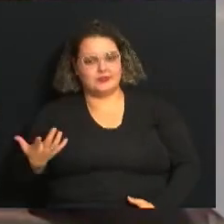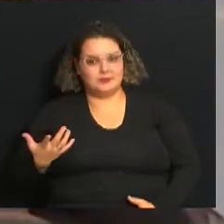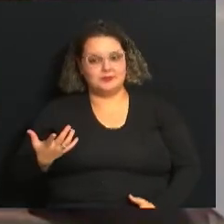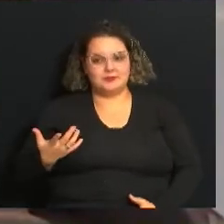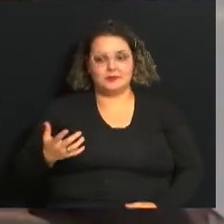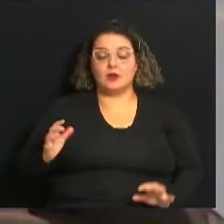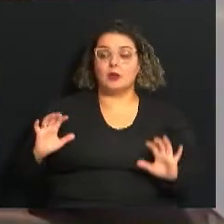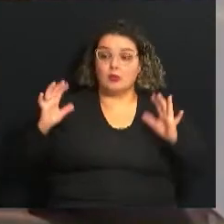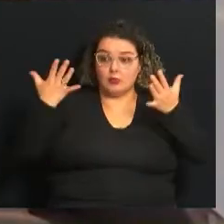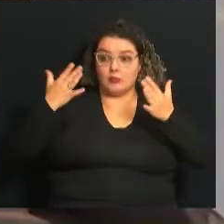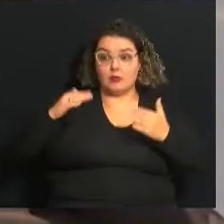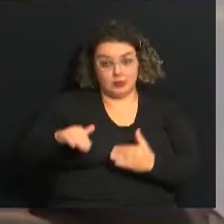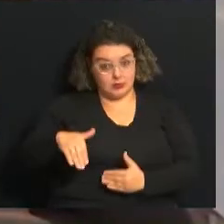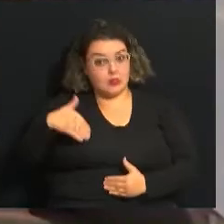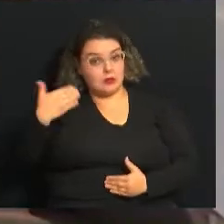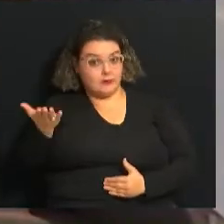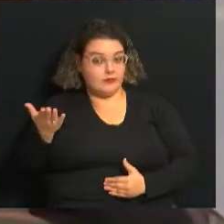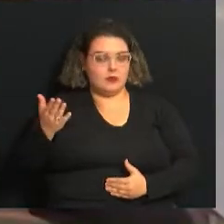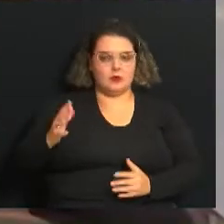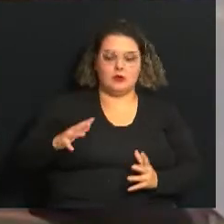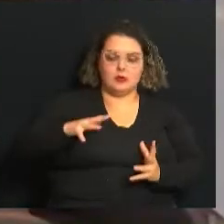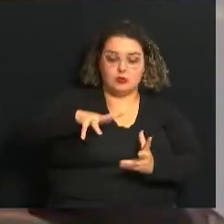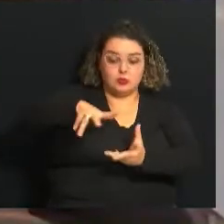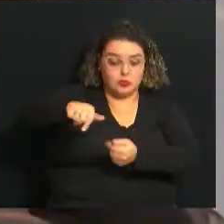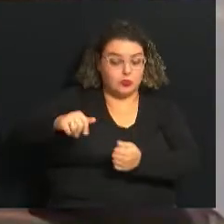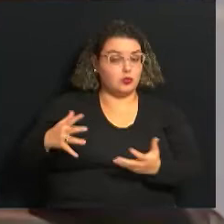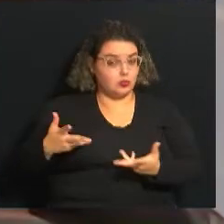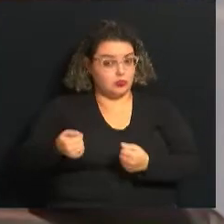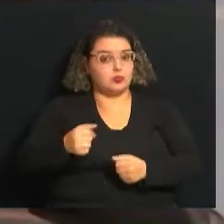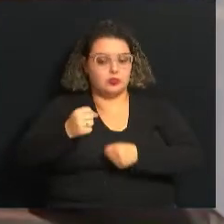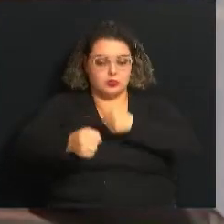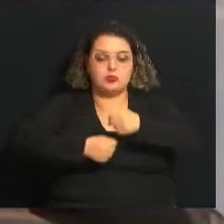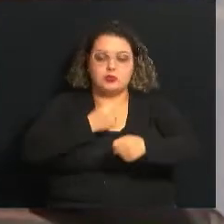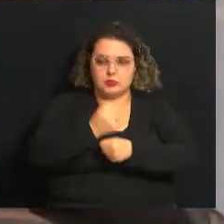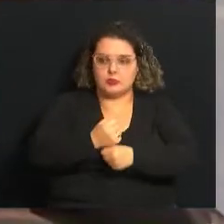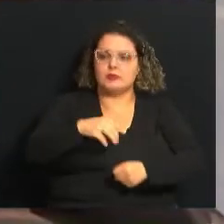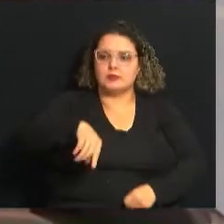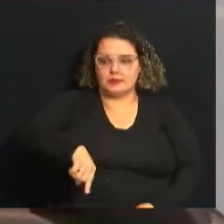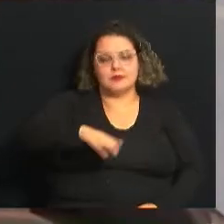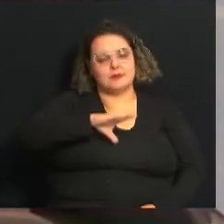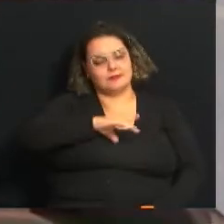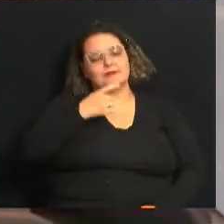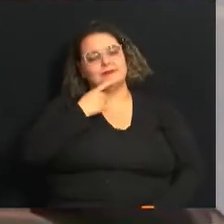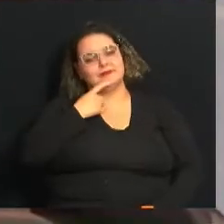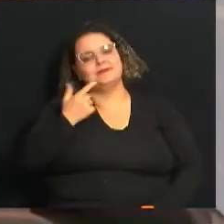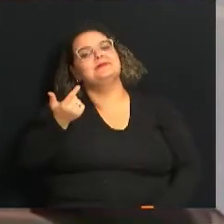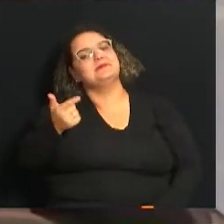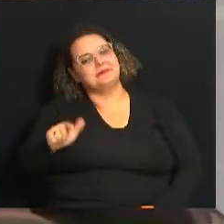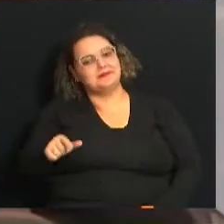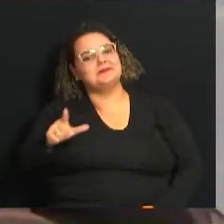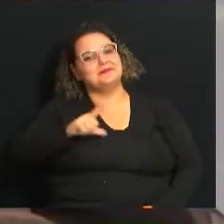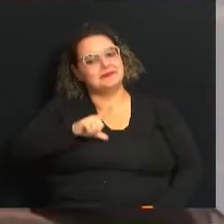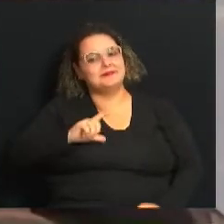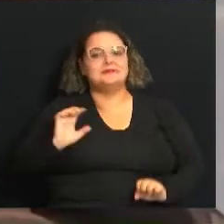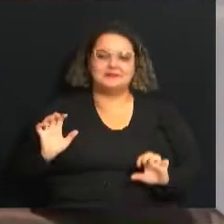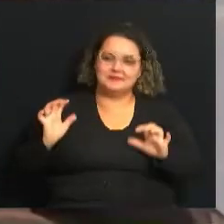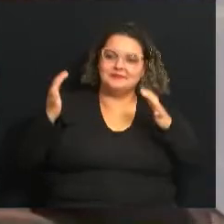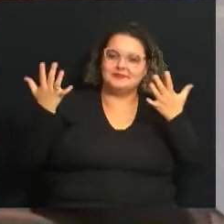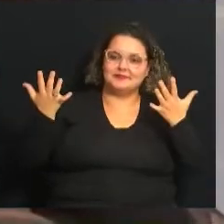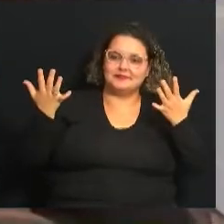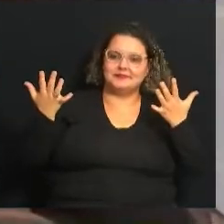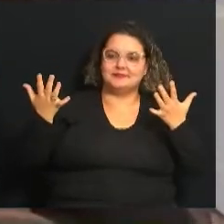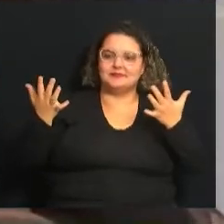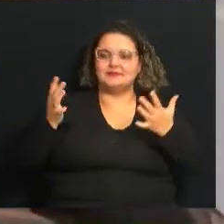evento internacional que é realizado todos os anos nesse dia, e Campinas, é claro, não ia ficar de fora de um evento tão